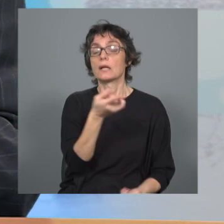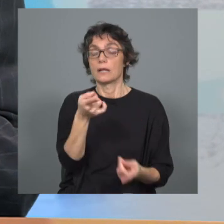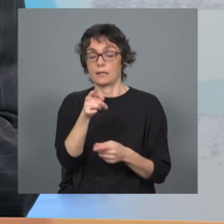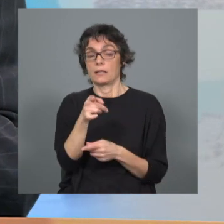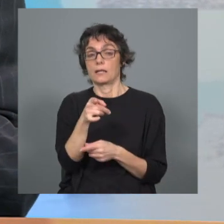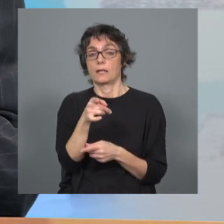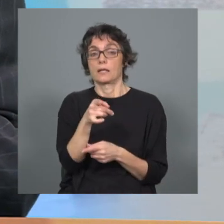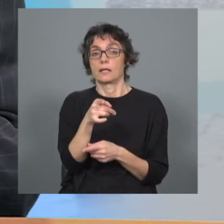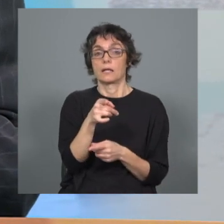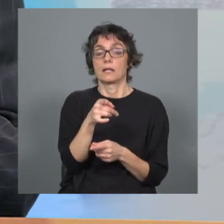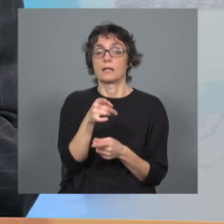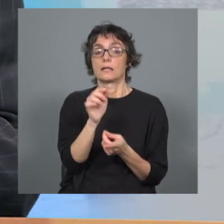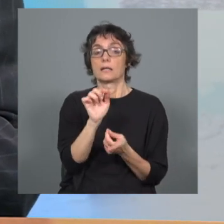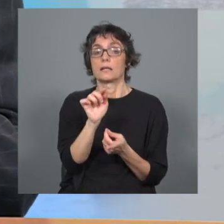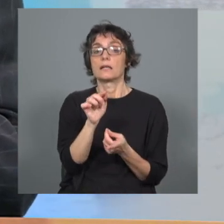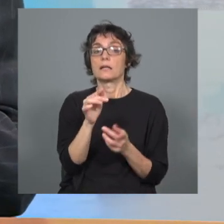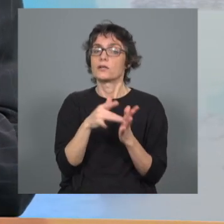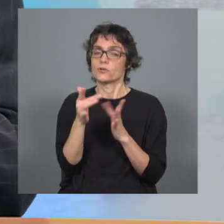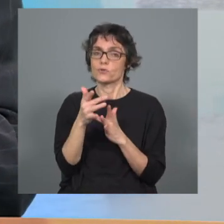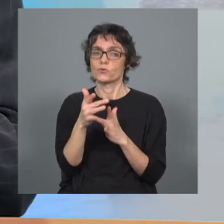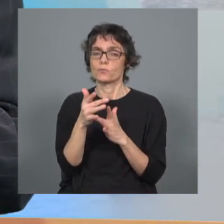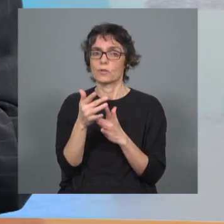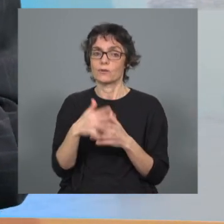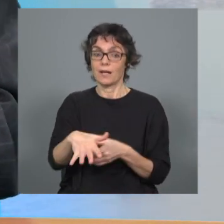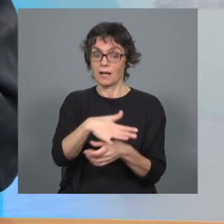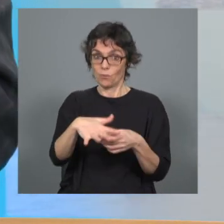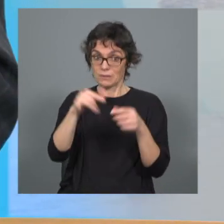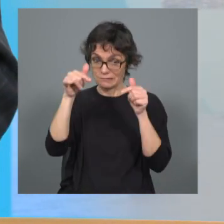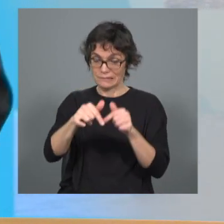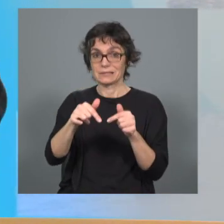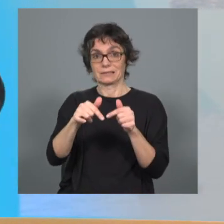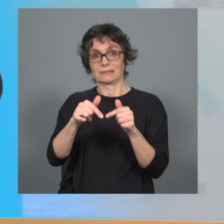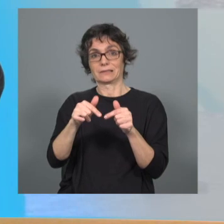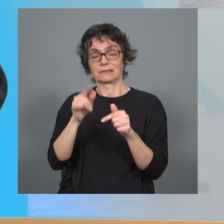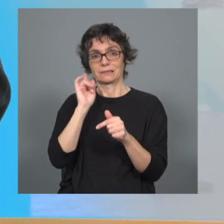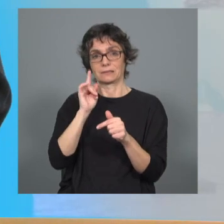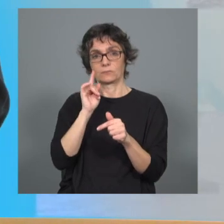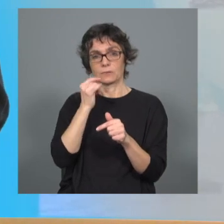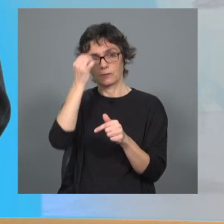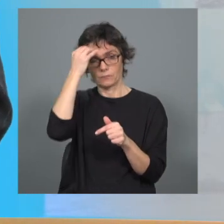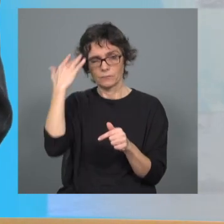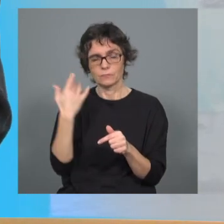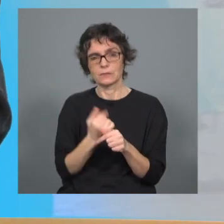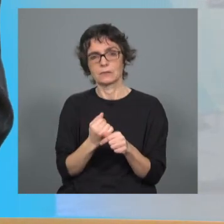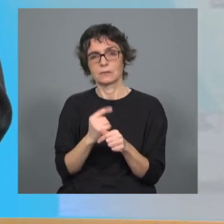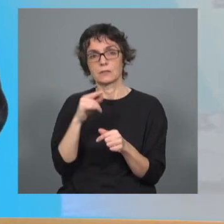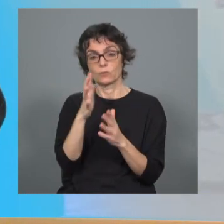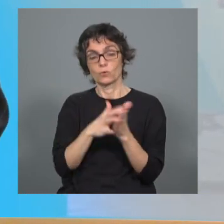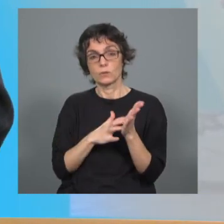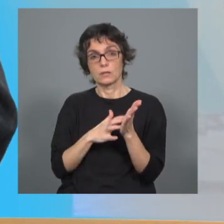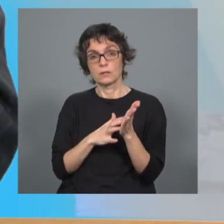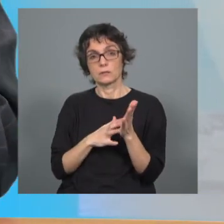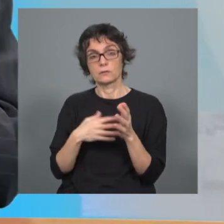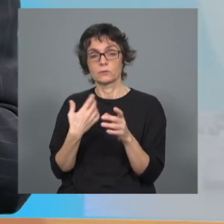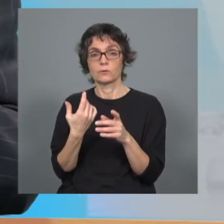religiosa e é nesse contexto que Jesus dá a vida. E isto depois é trabalhado teologicamente para o sentido da